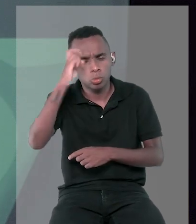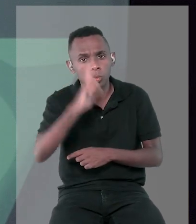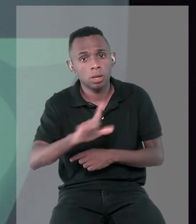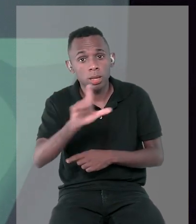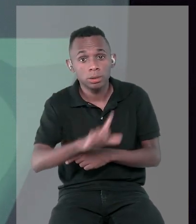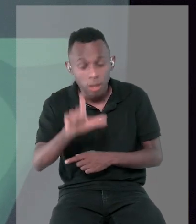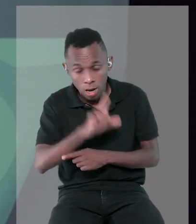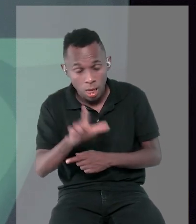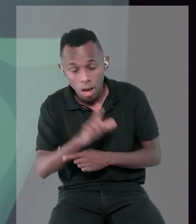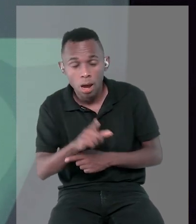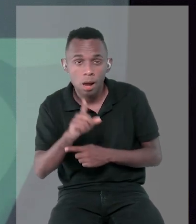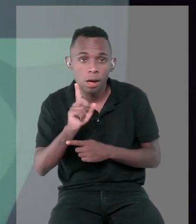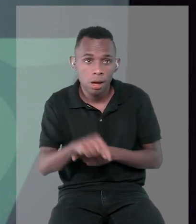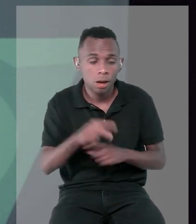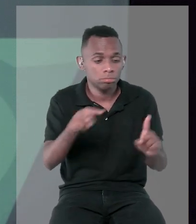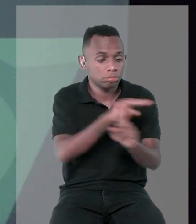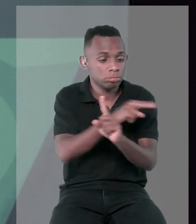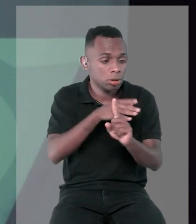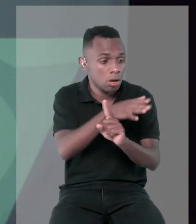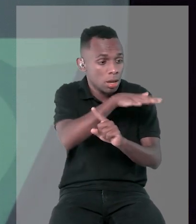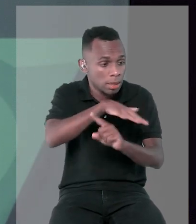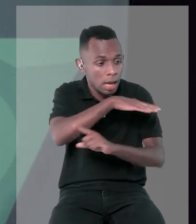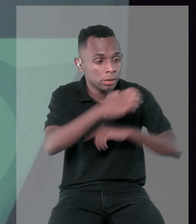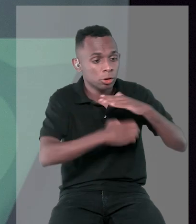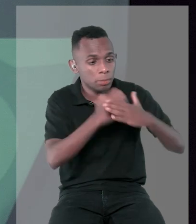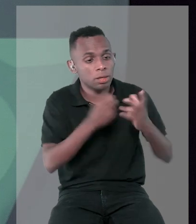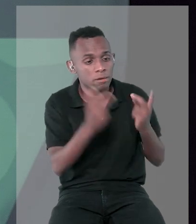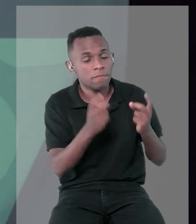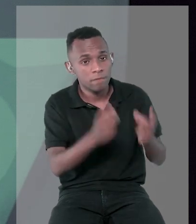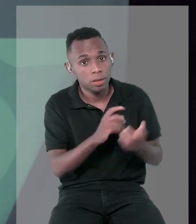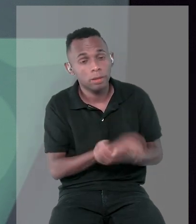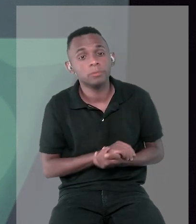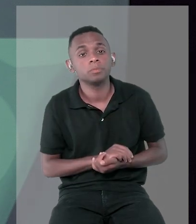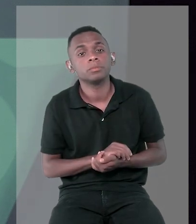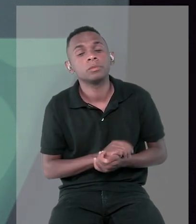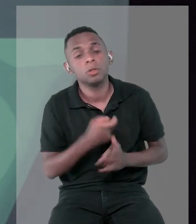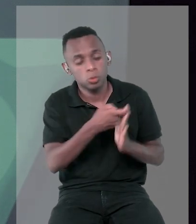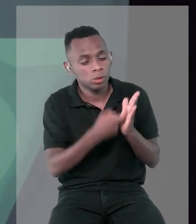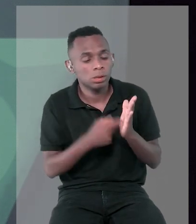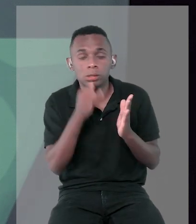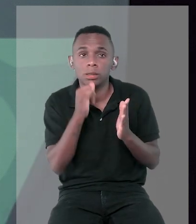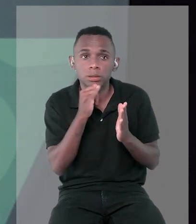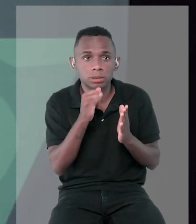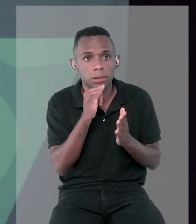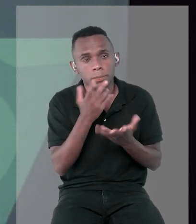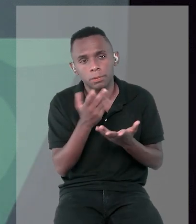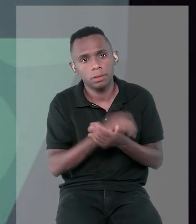cultura literária brasileira no que diz respeito ao mundo editorial, o texto, por exemplo,